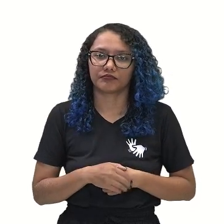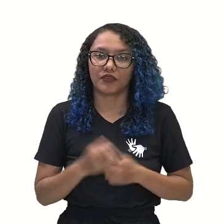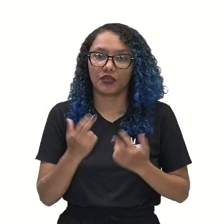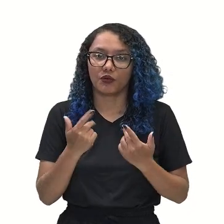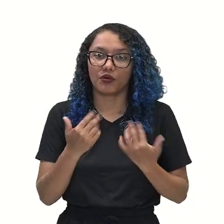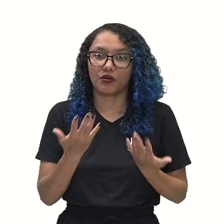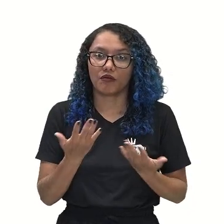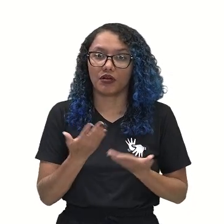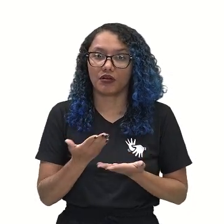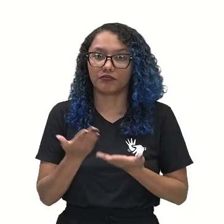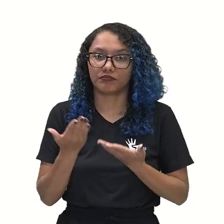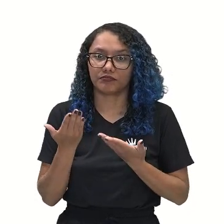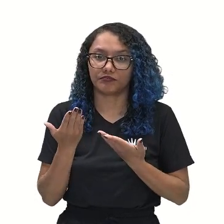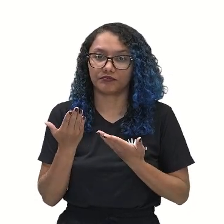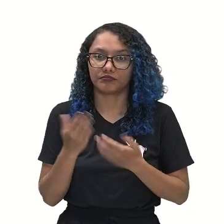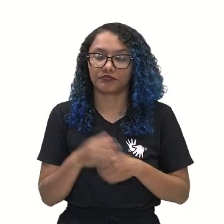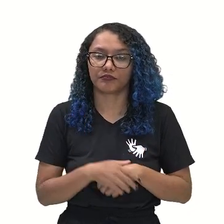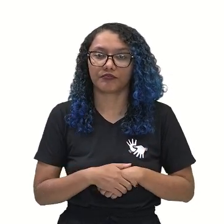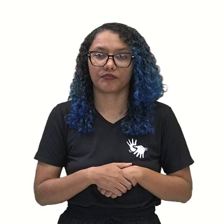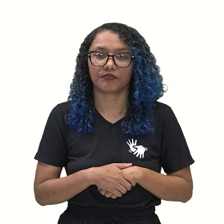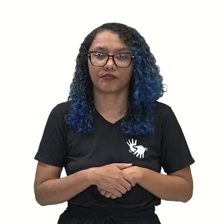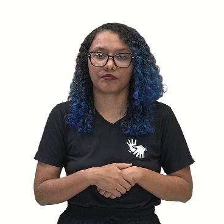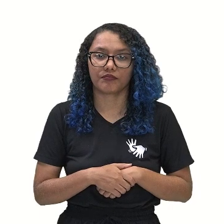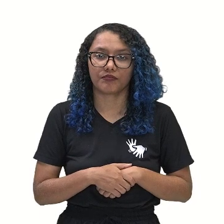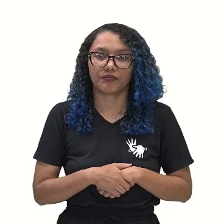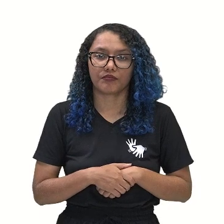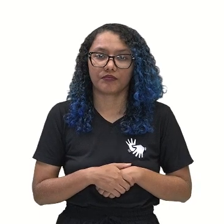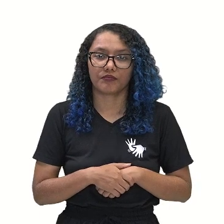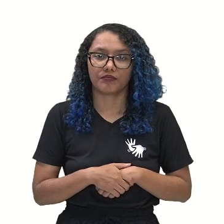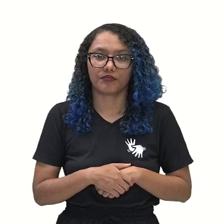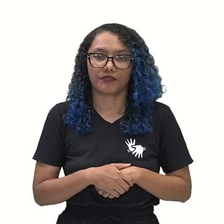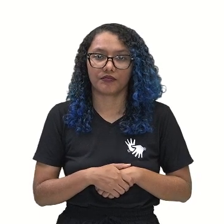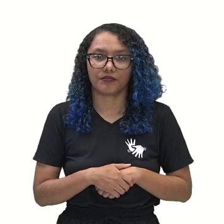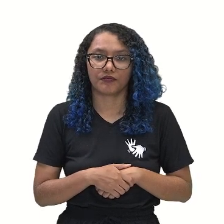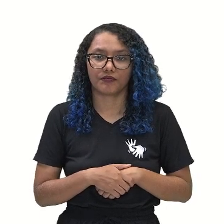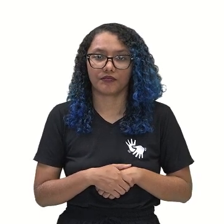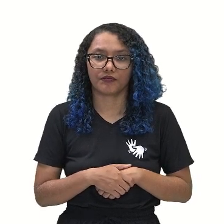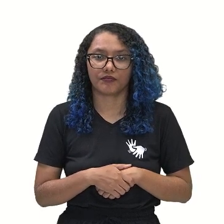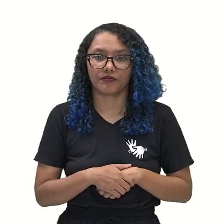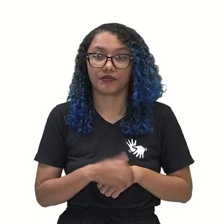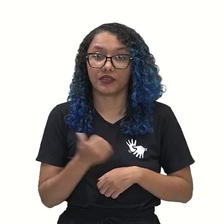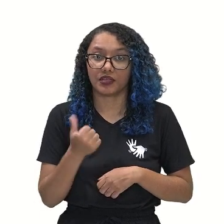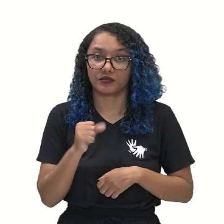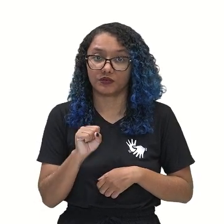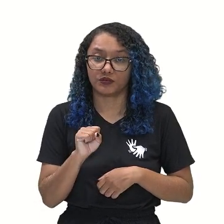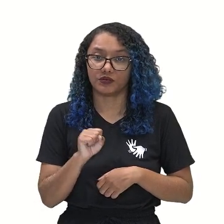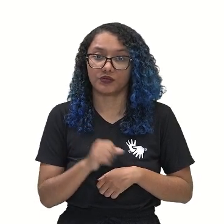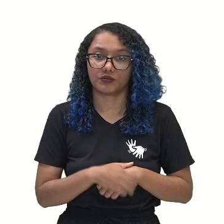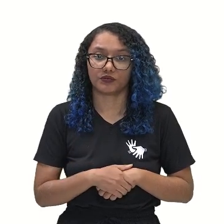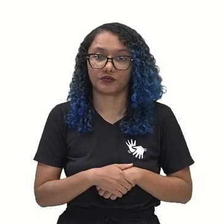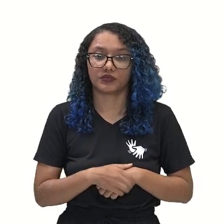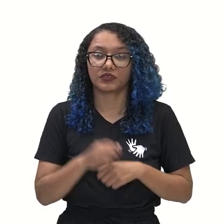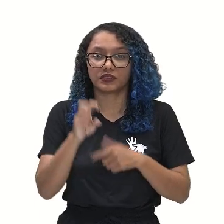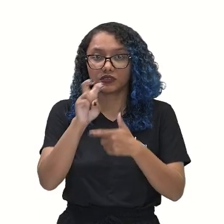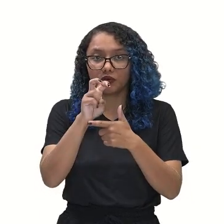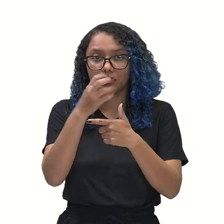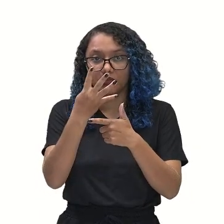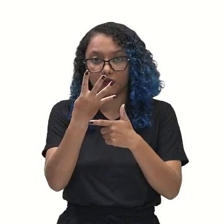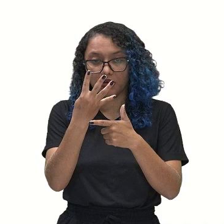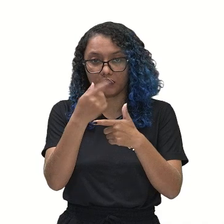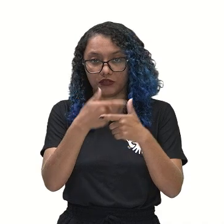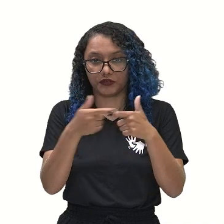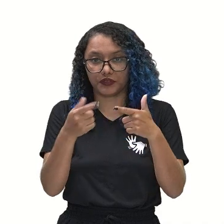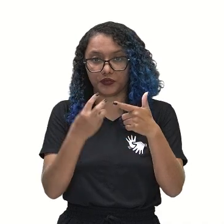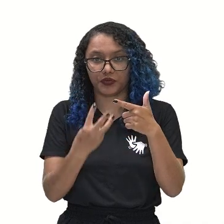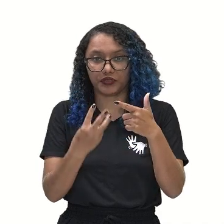4, 24 por 3 dá 8, 8 vezes 3, 24. Ou seja, olha só, encontramos